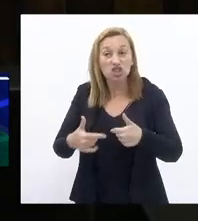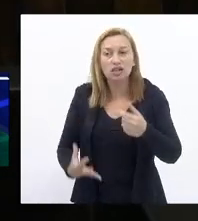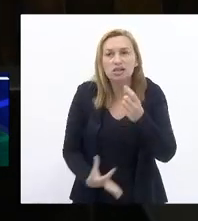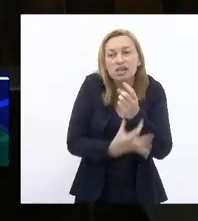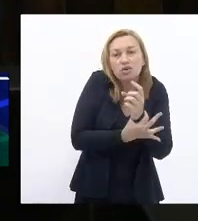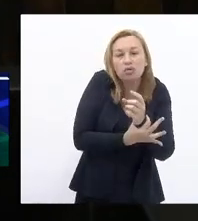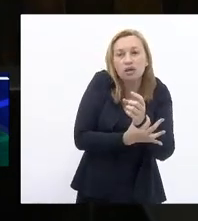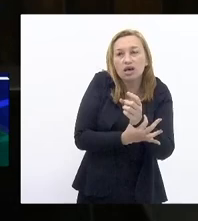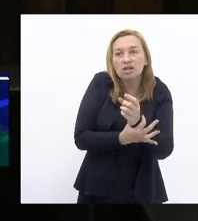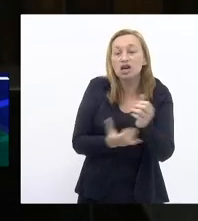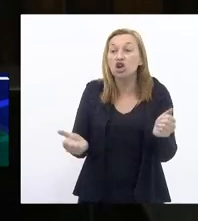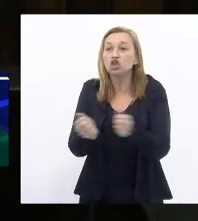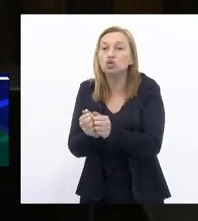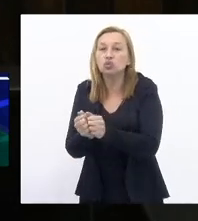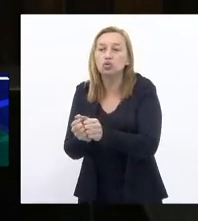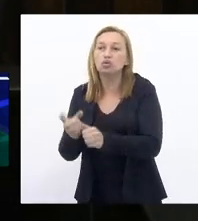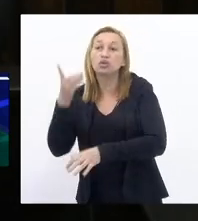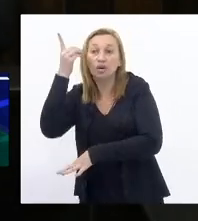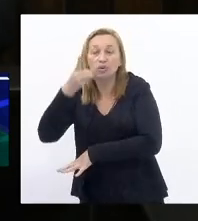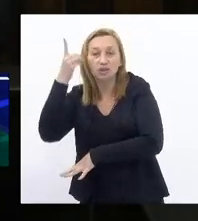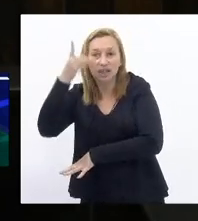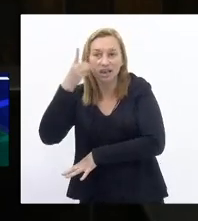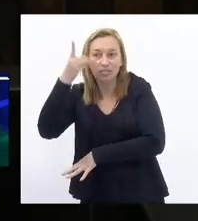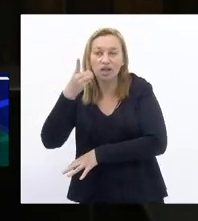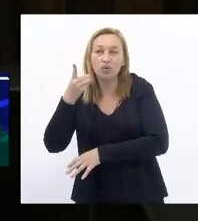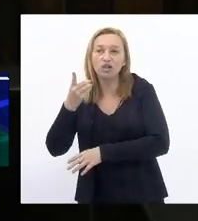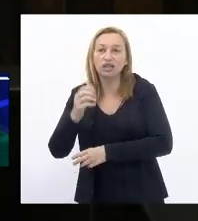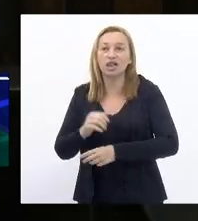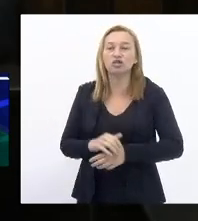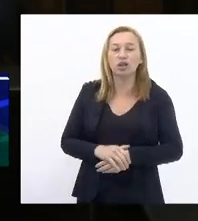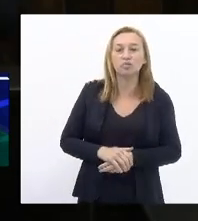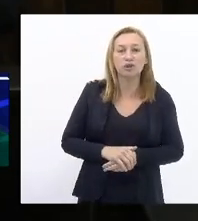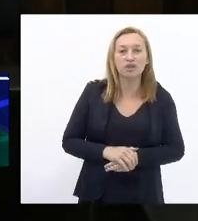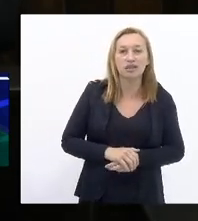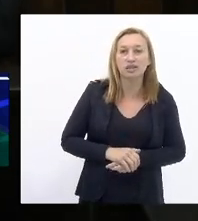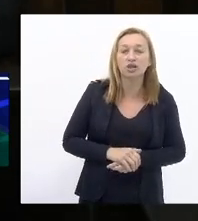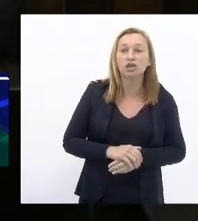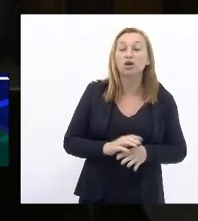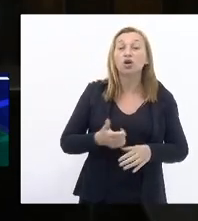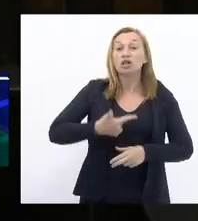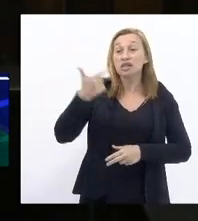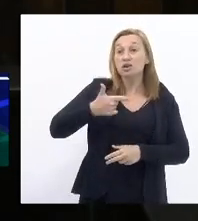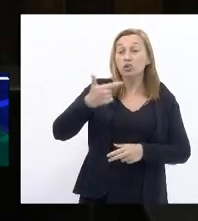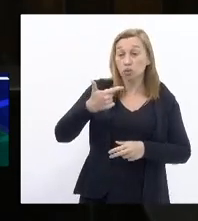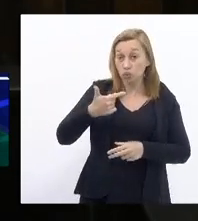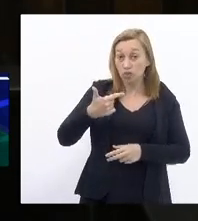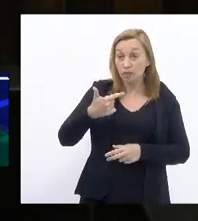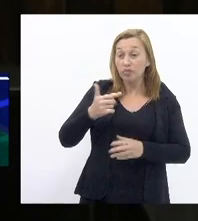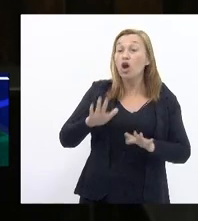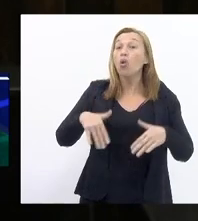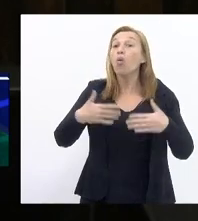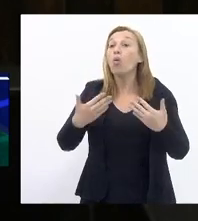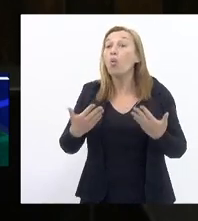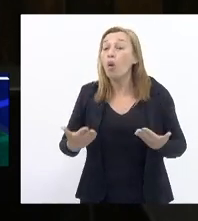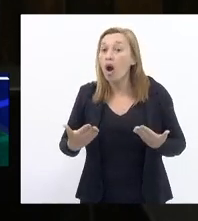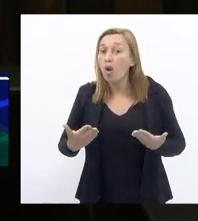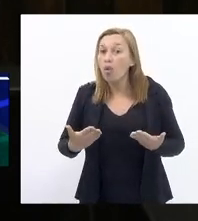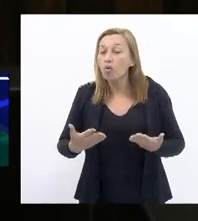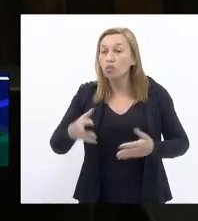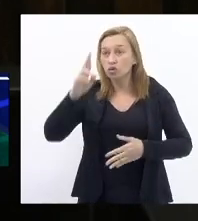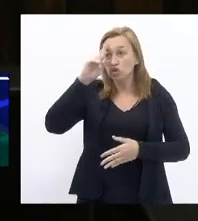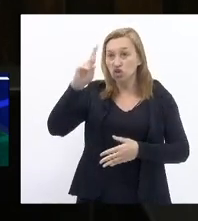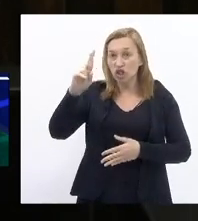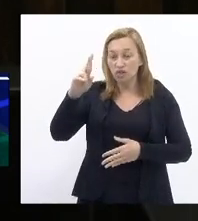do deputado? Esse é o primeiro ponto. Segundo ponto, eu quero saber qual foi a autoridade pública